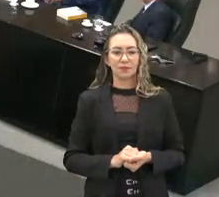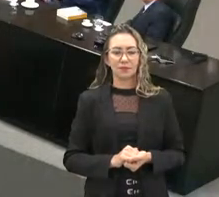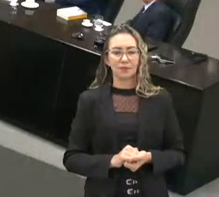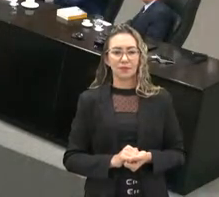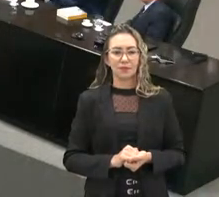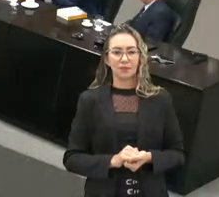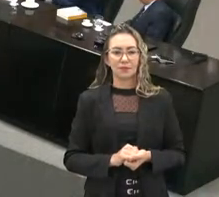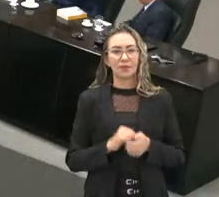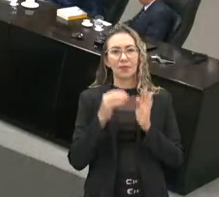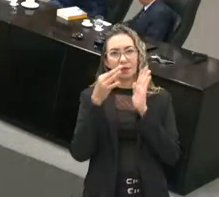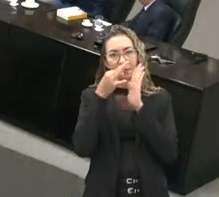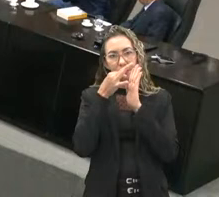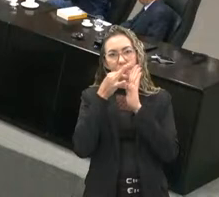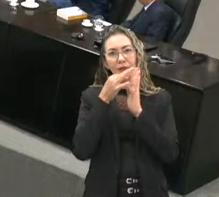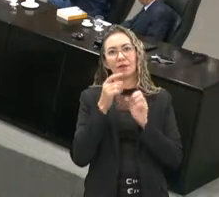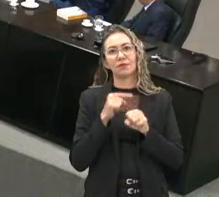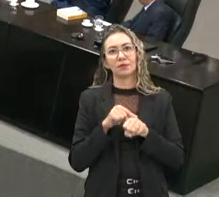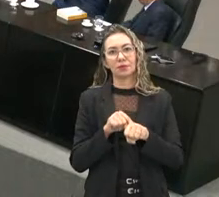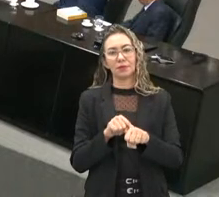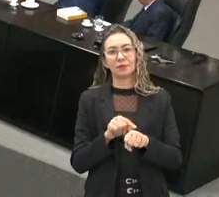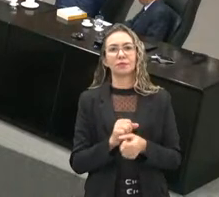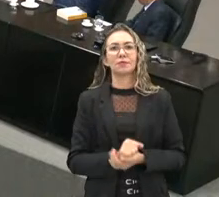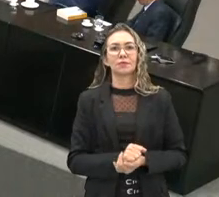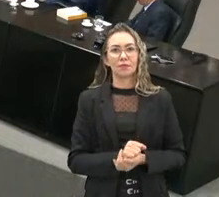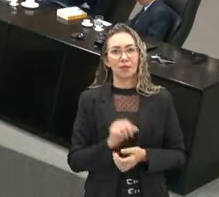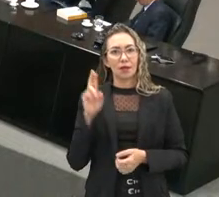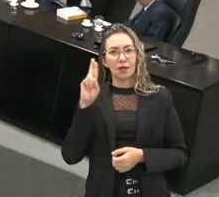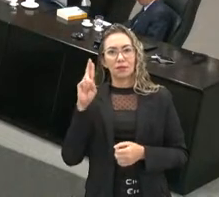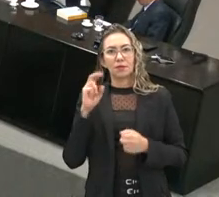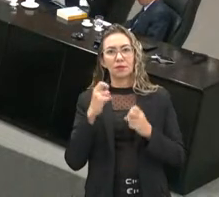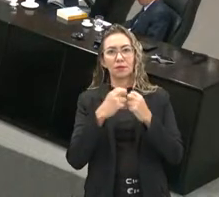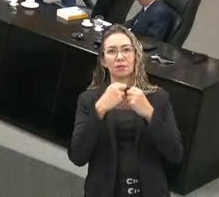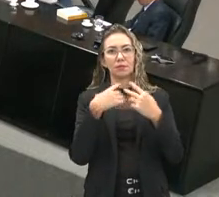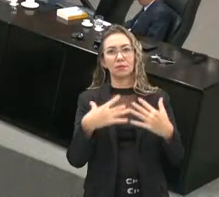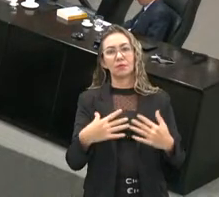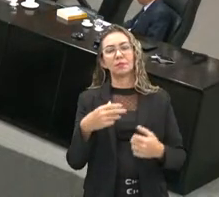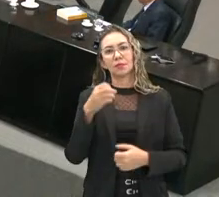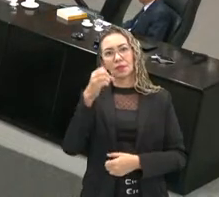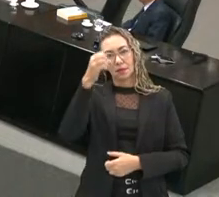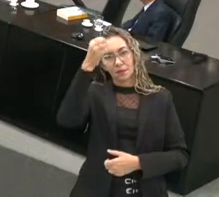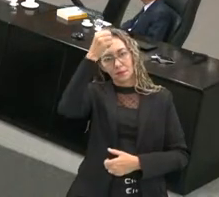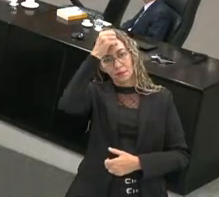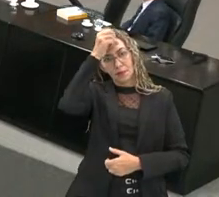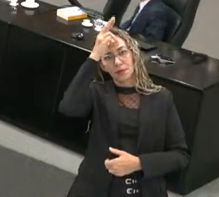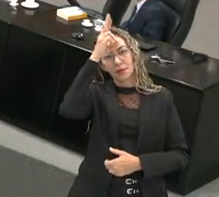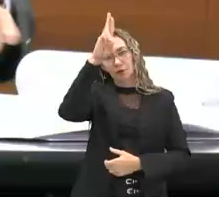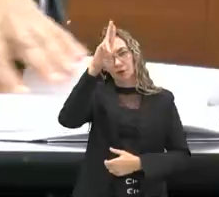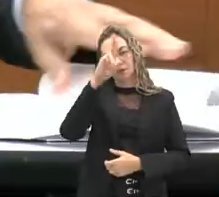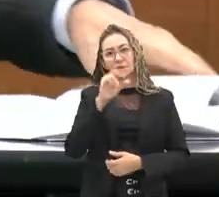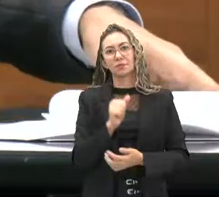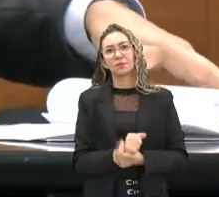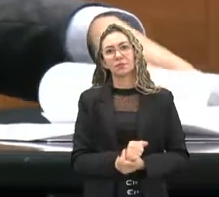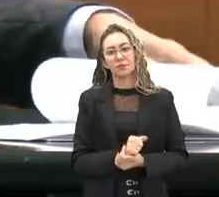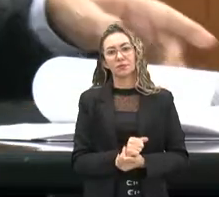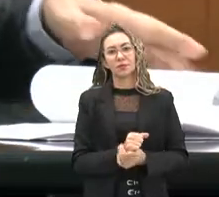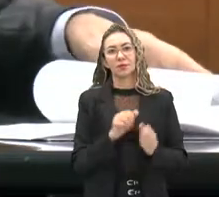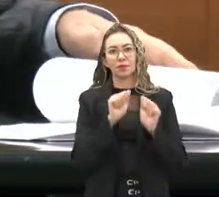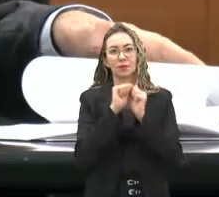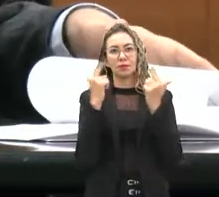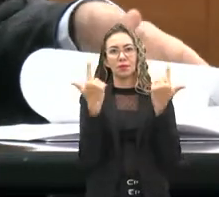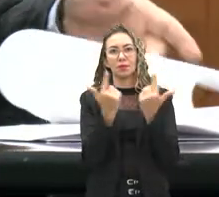Com a palavra, nesse instante, em nome da mesa diretora desta casa, o senhor vice-presidente e deputado Wilson Santos.